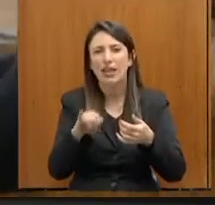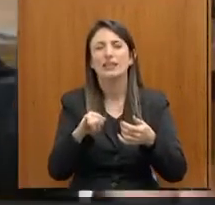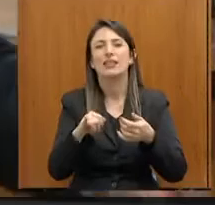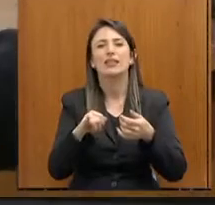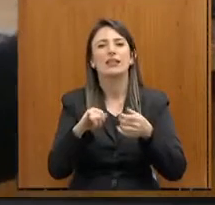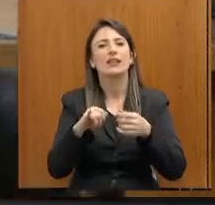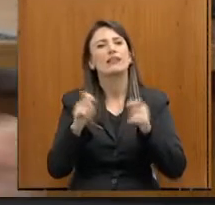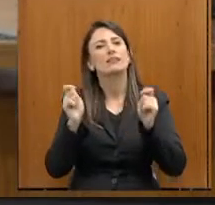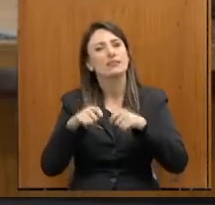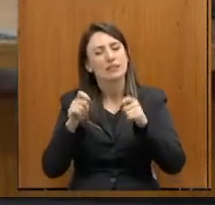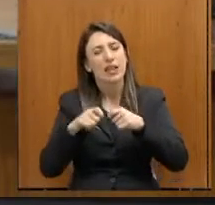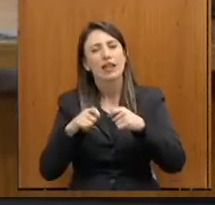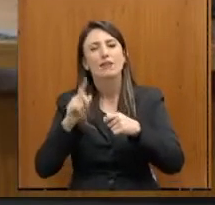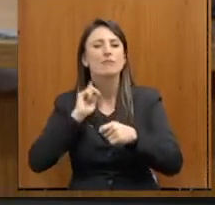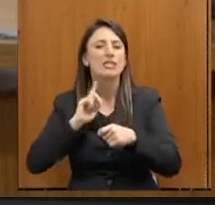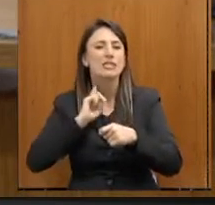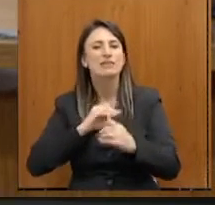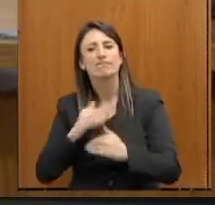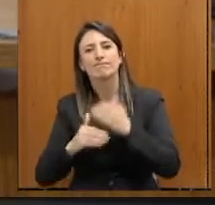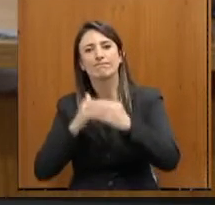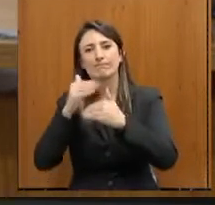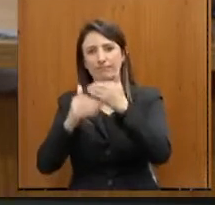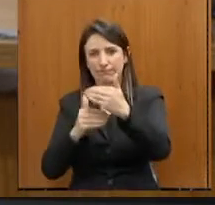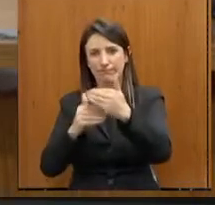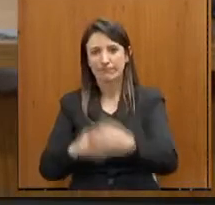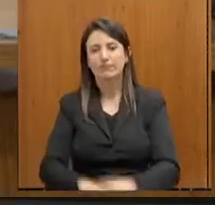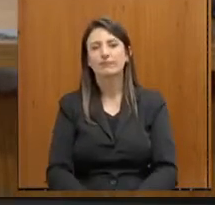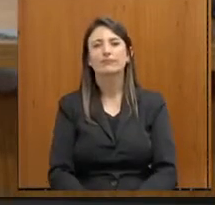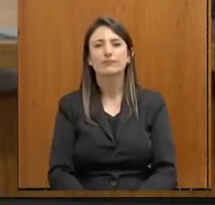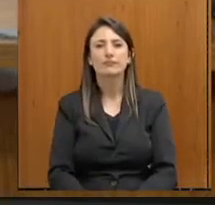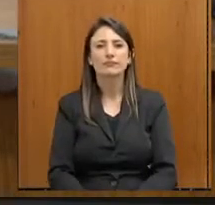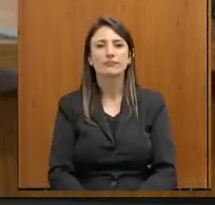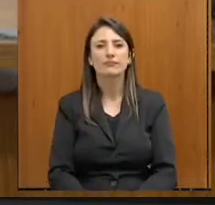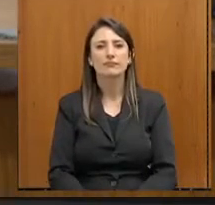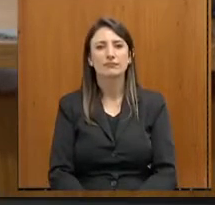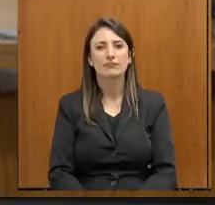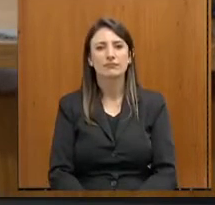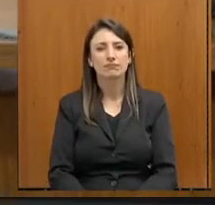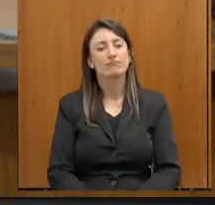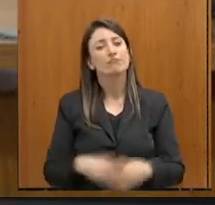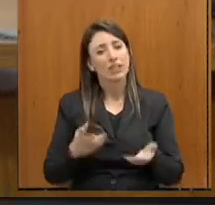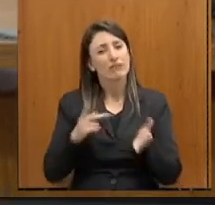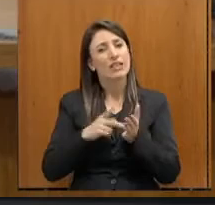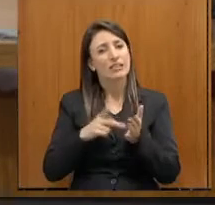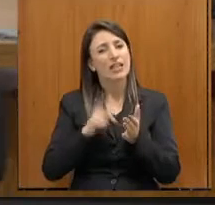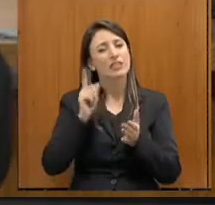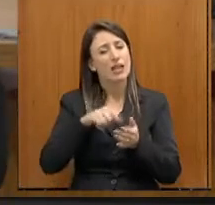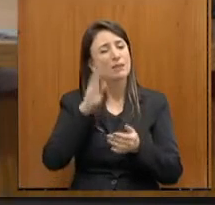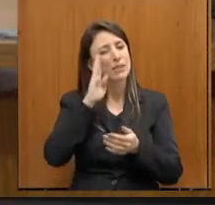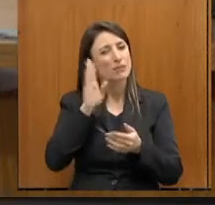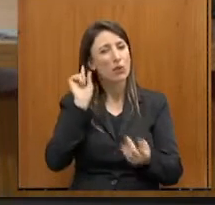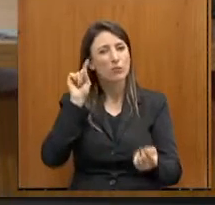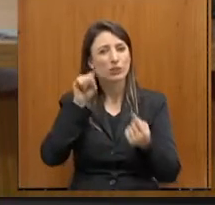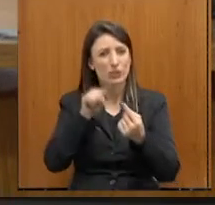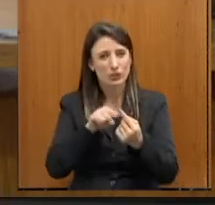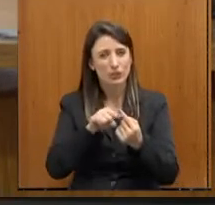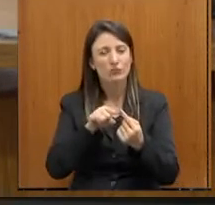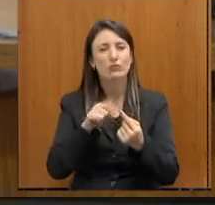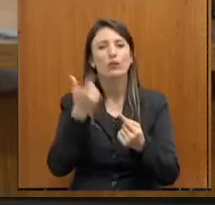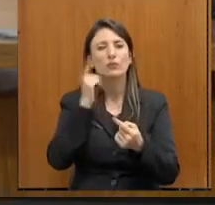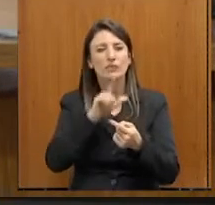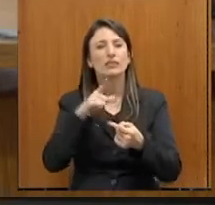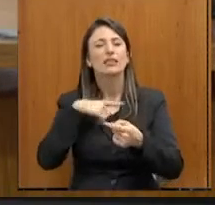que Minas Gerais se desenvolvam que esse é de fato o nosso grande objetivo ter uma